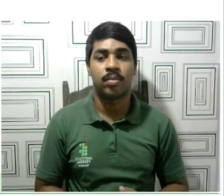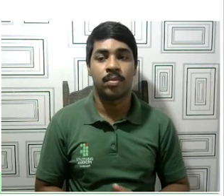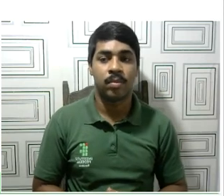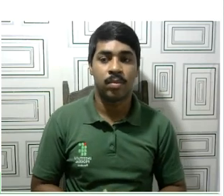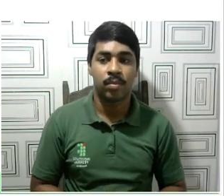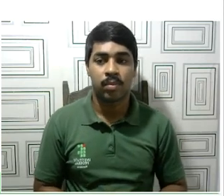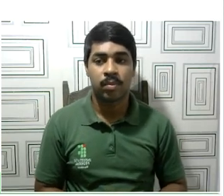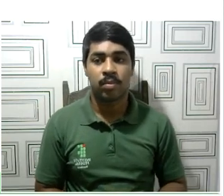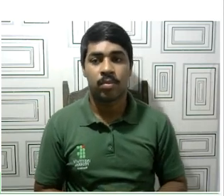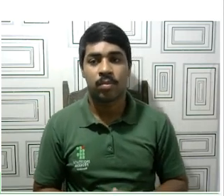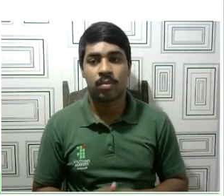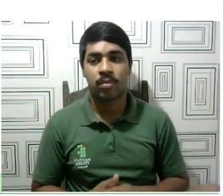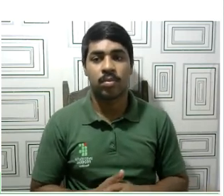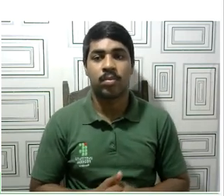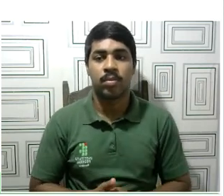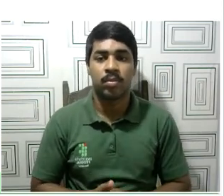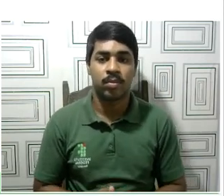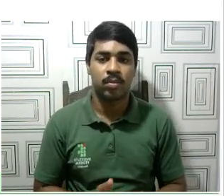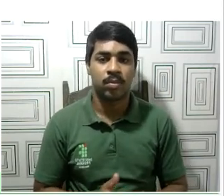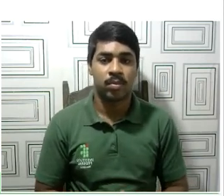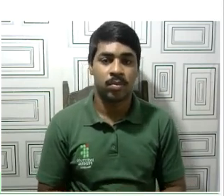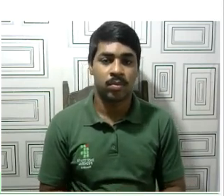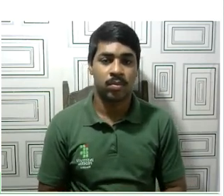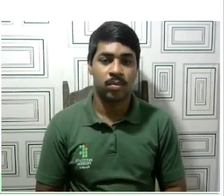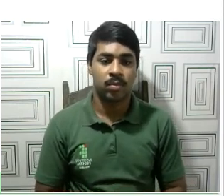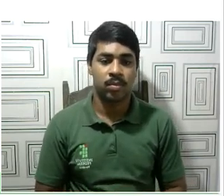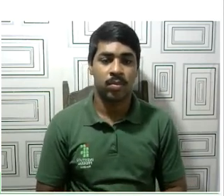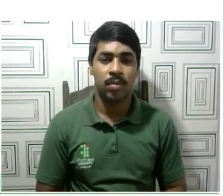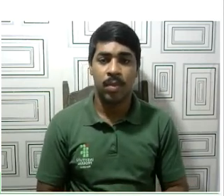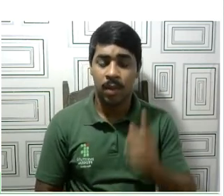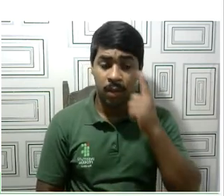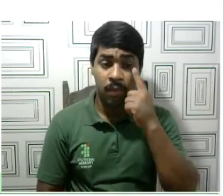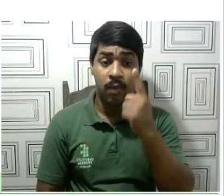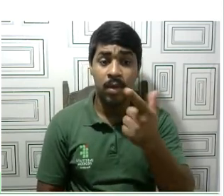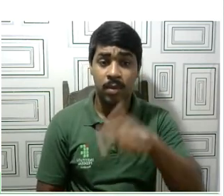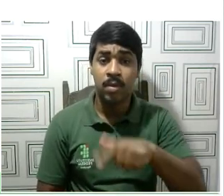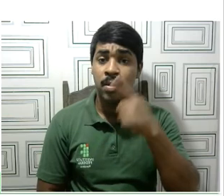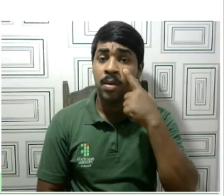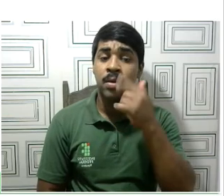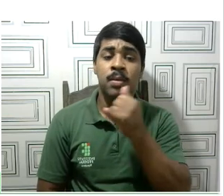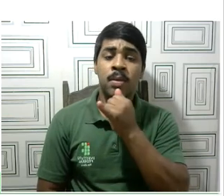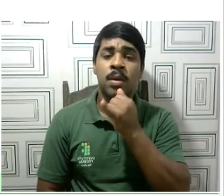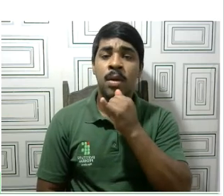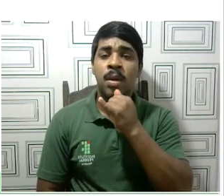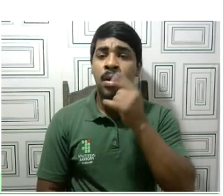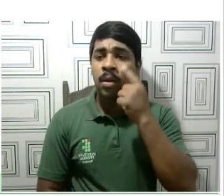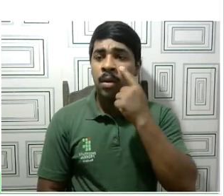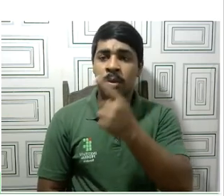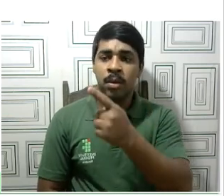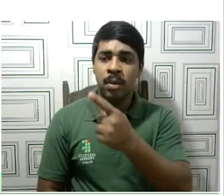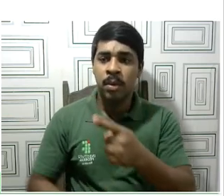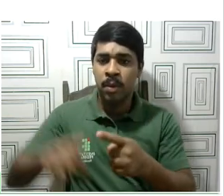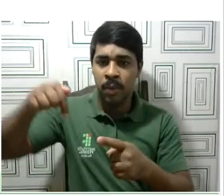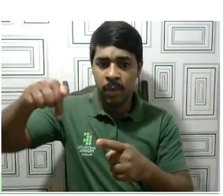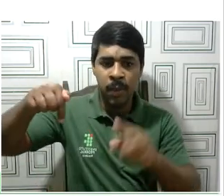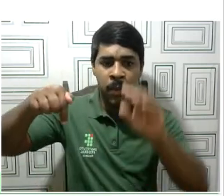7 está aqui, né? Ó, a gente deslocou uma, tá? Então aqui ó, ficou